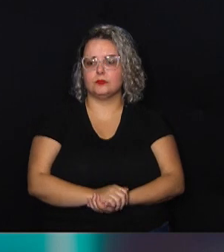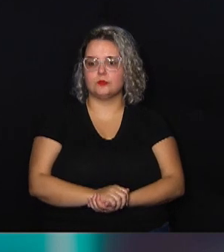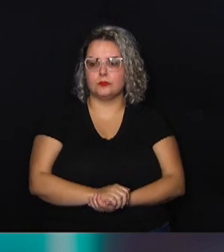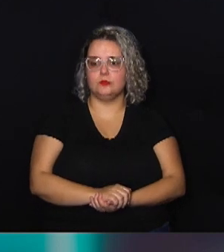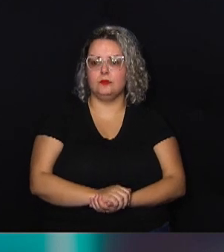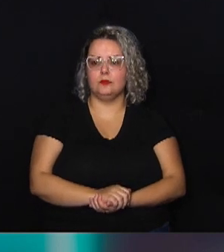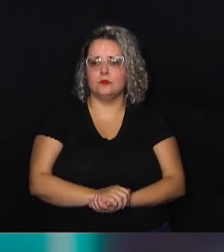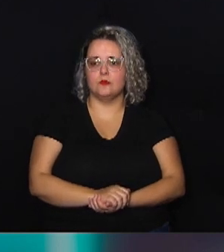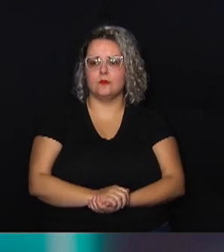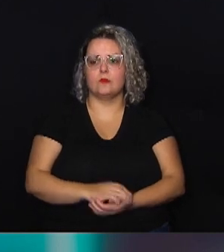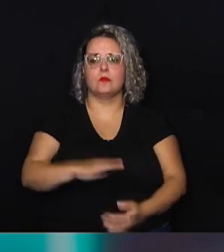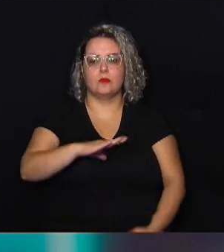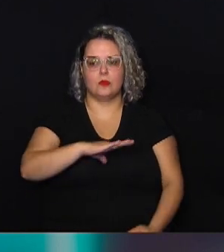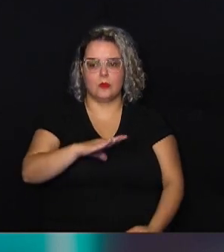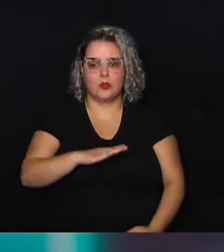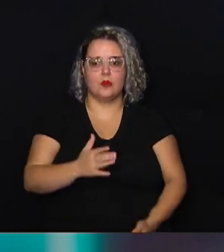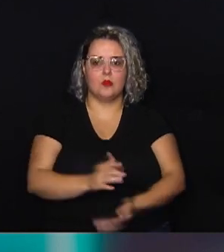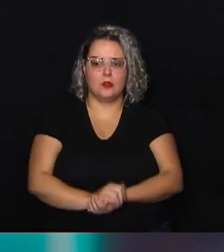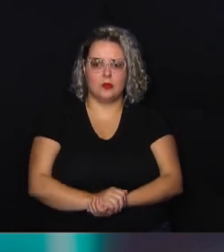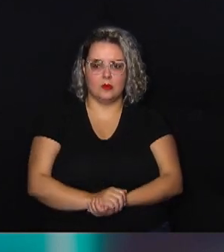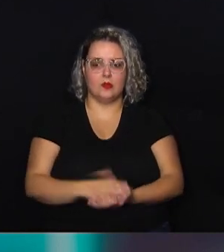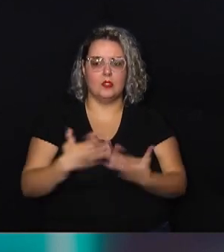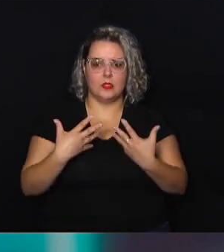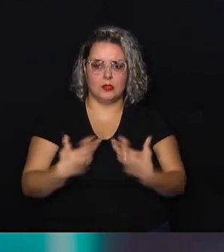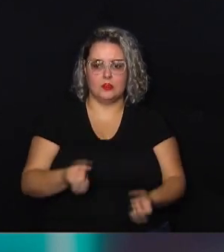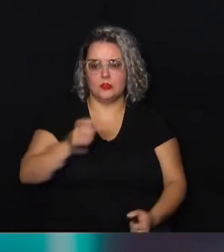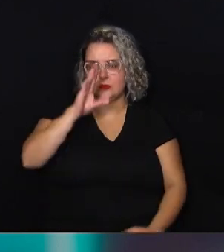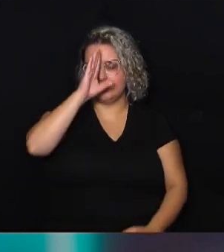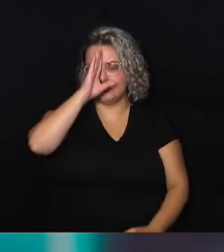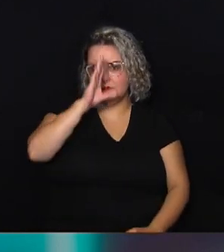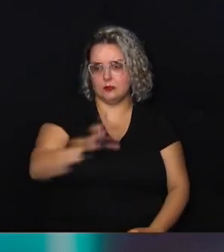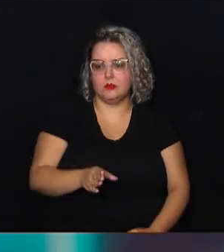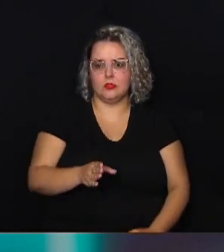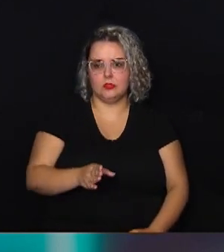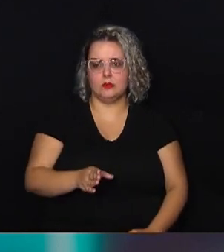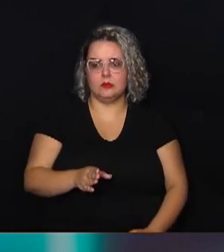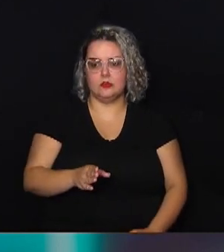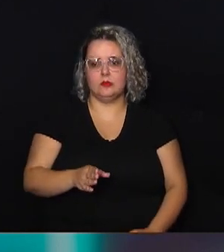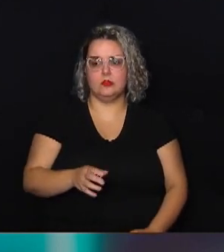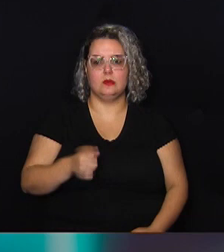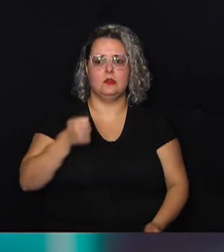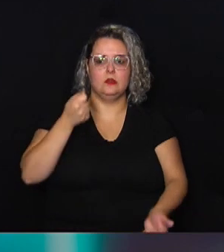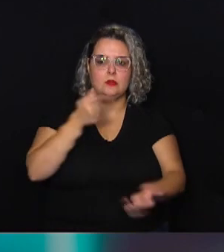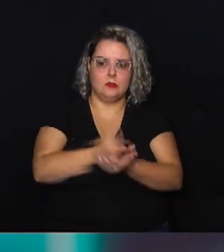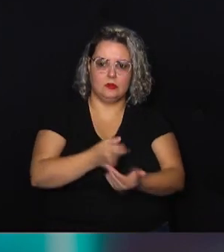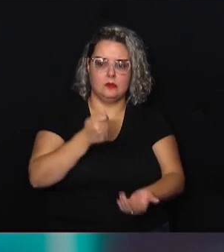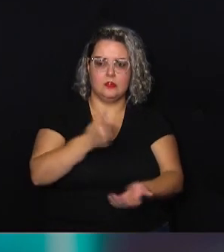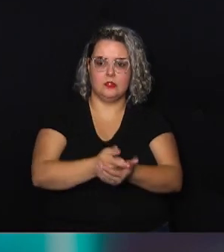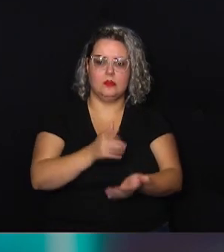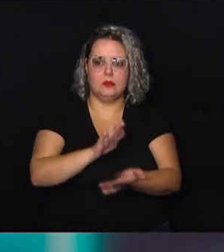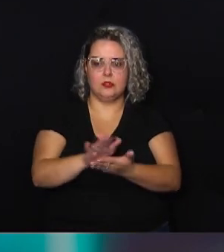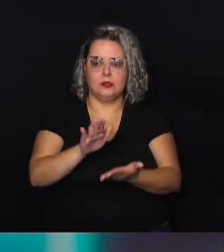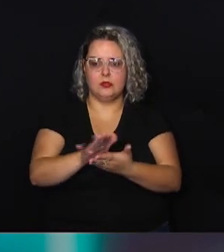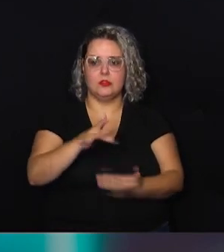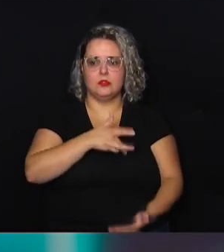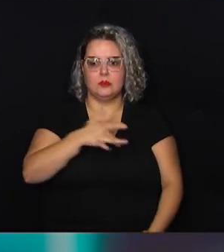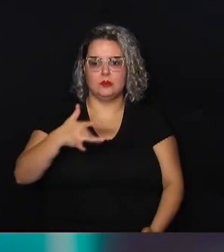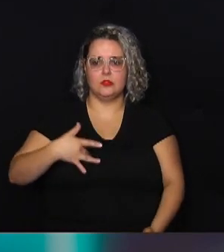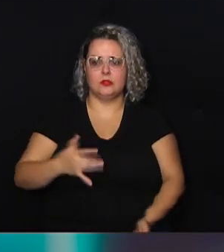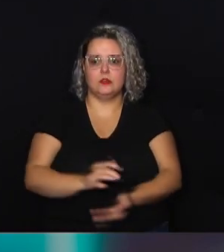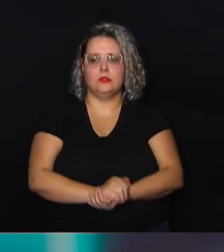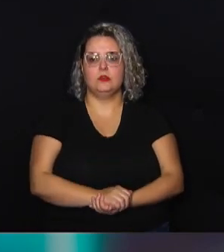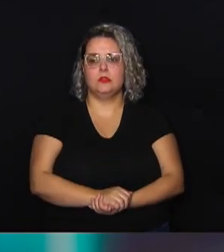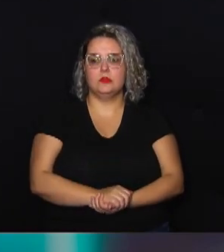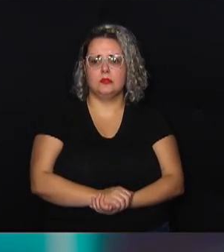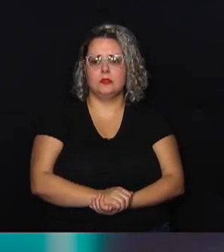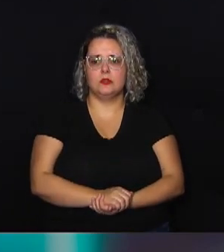Os municípios vêm sendo o principal fonte pagadora das despesas em saúde.